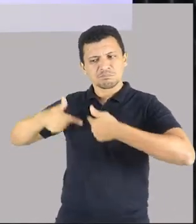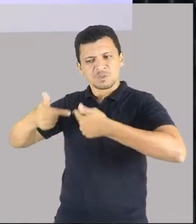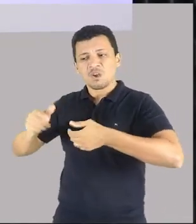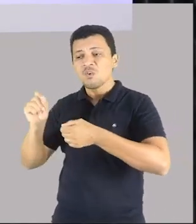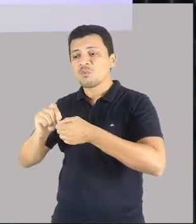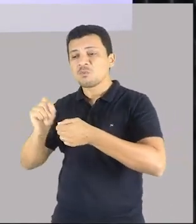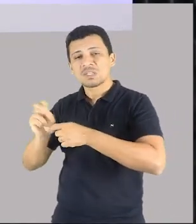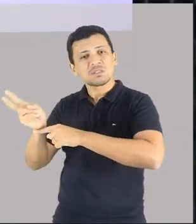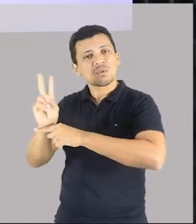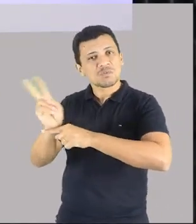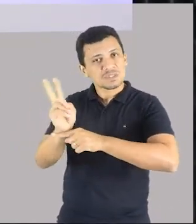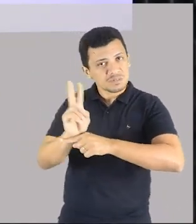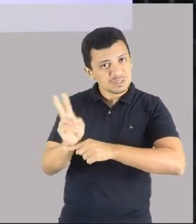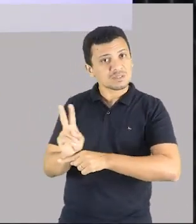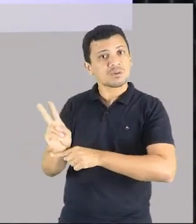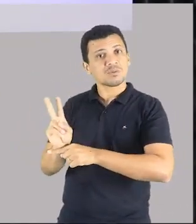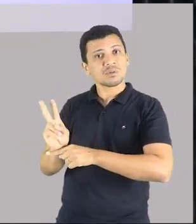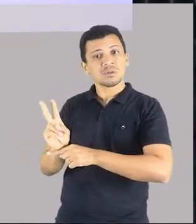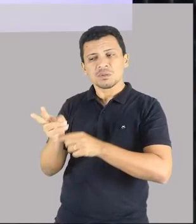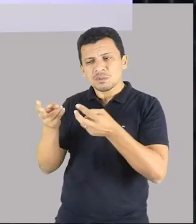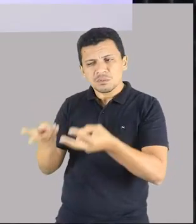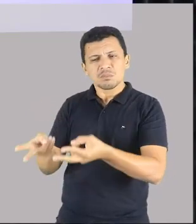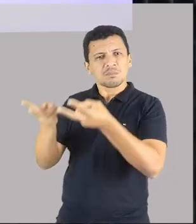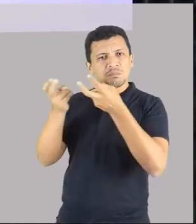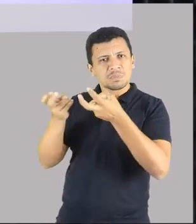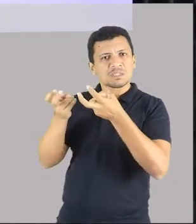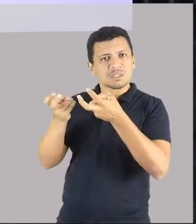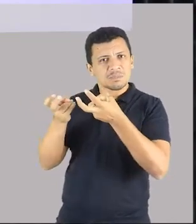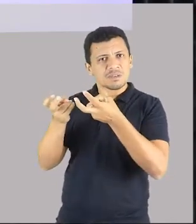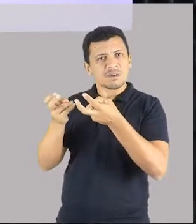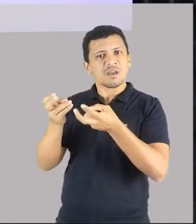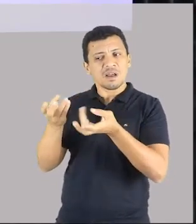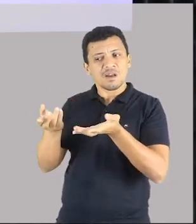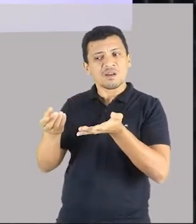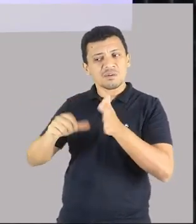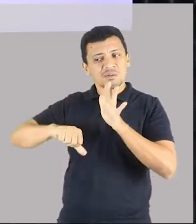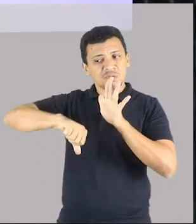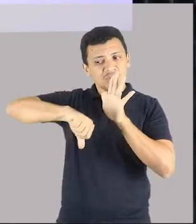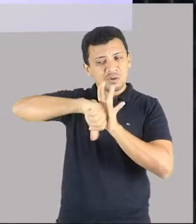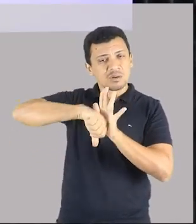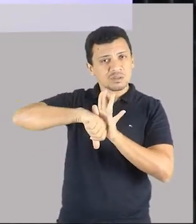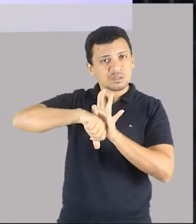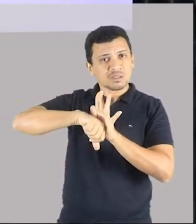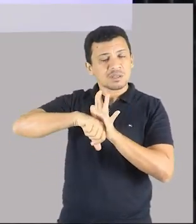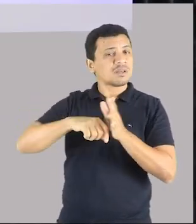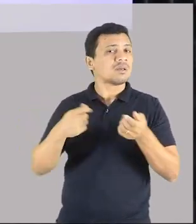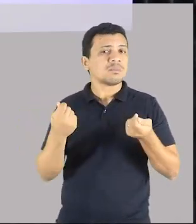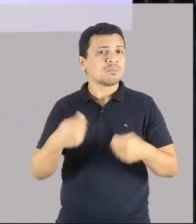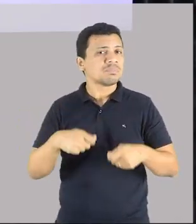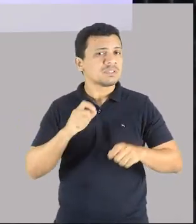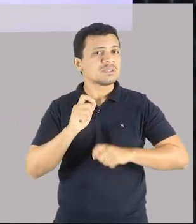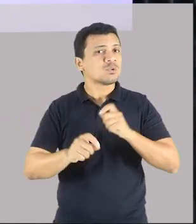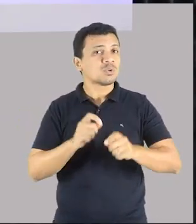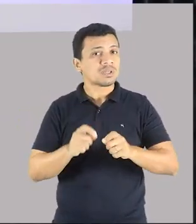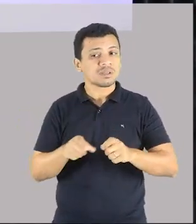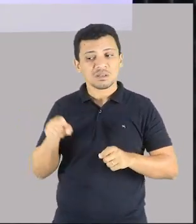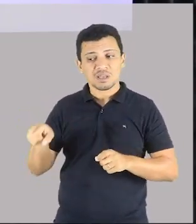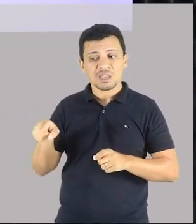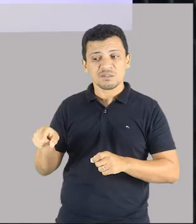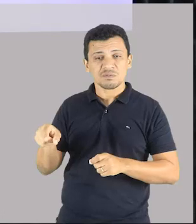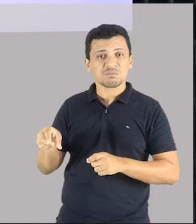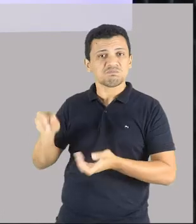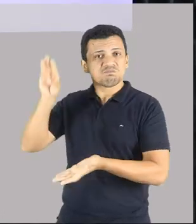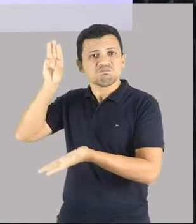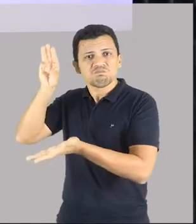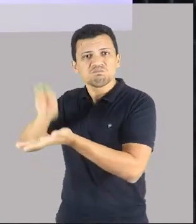uma fiscalização ambiental. Ao constatar essa ilegalidade, ele deve autuar aquela pessoa